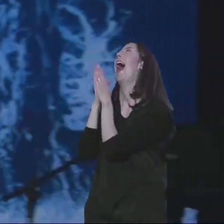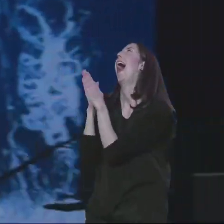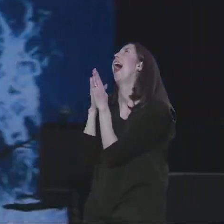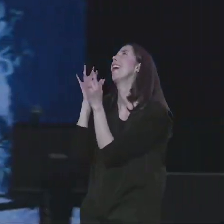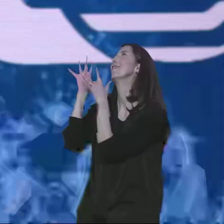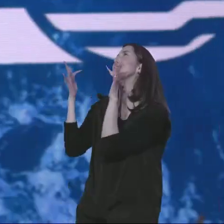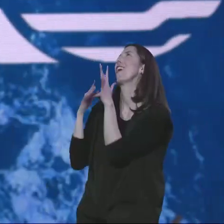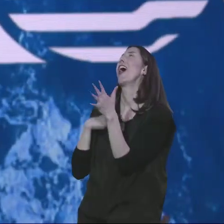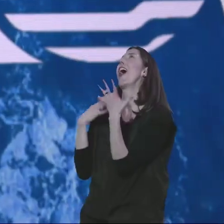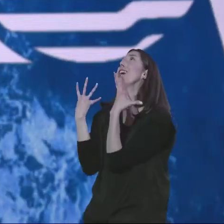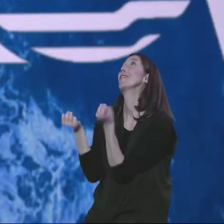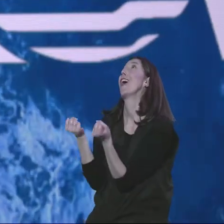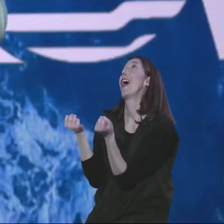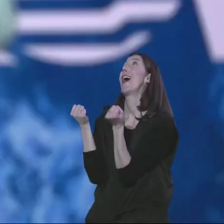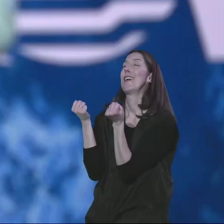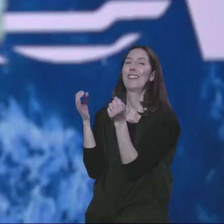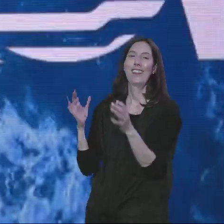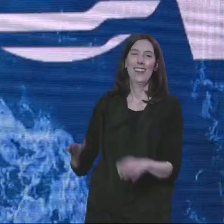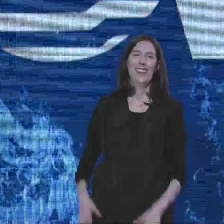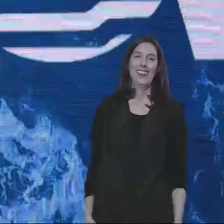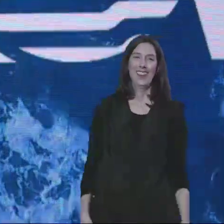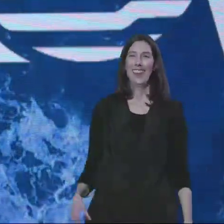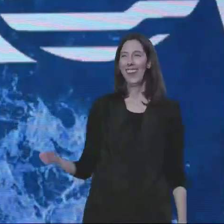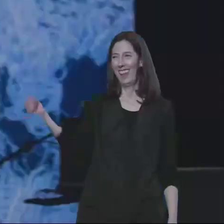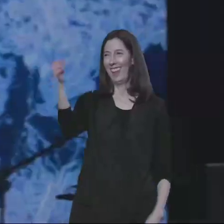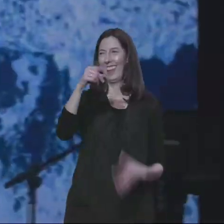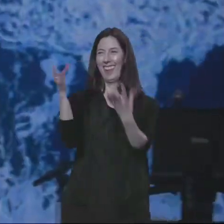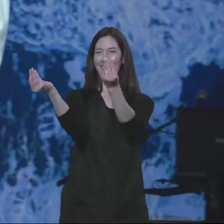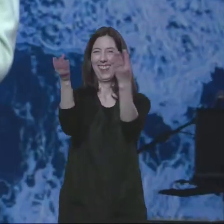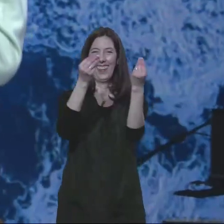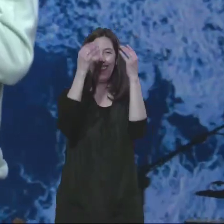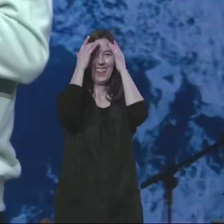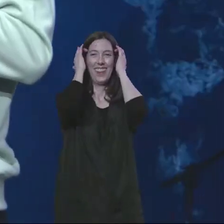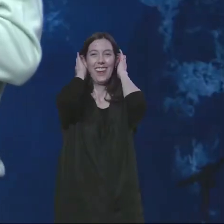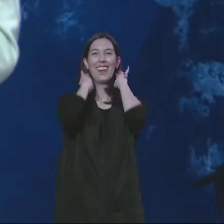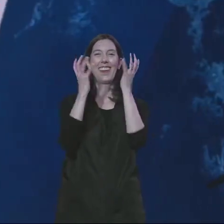recebo. Amém. Aí, ó. Enfim.